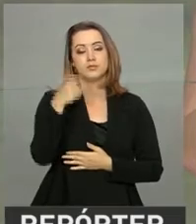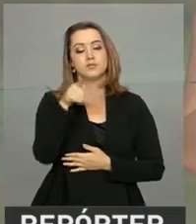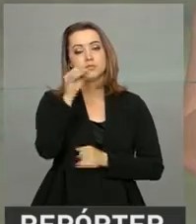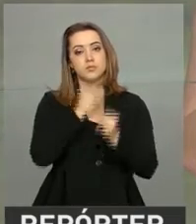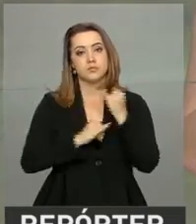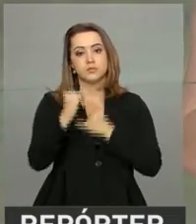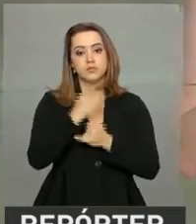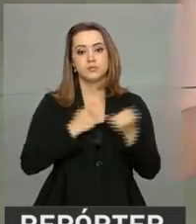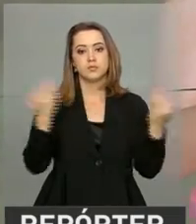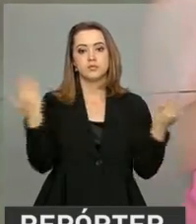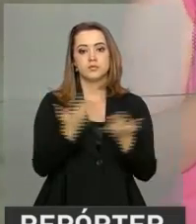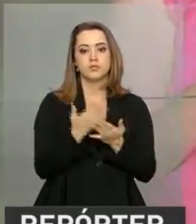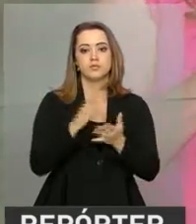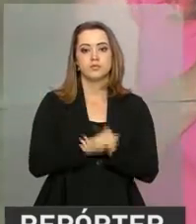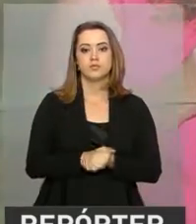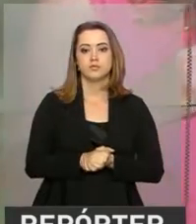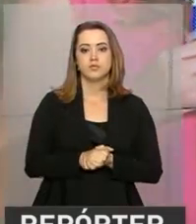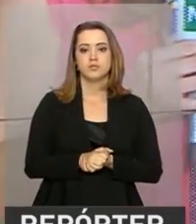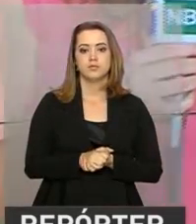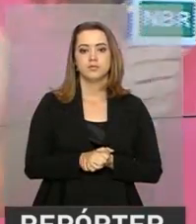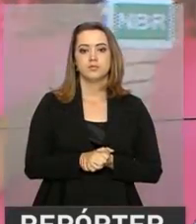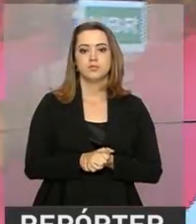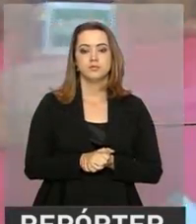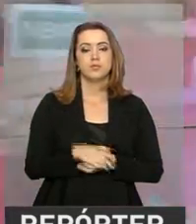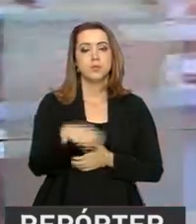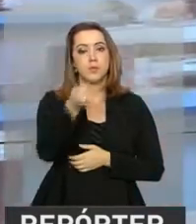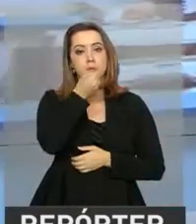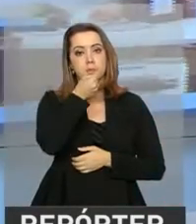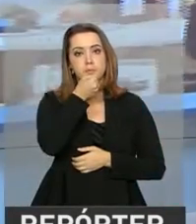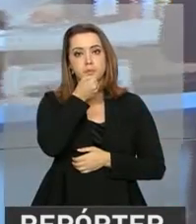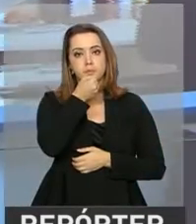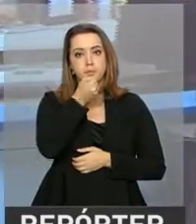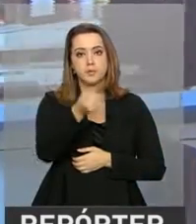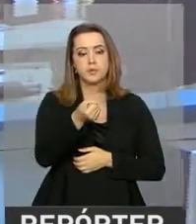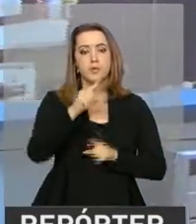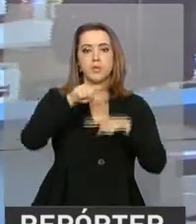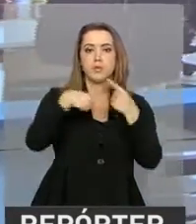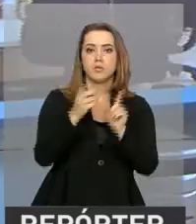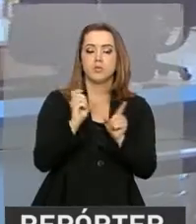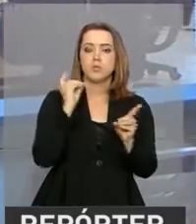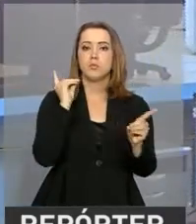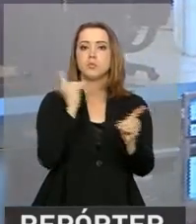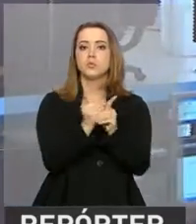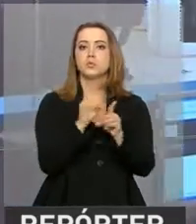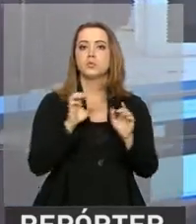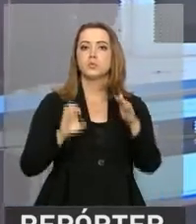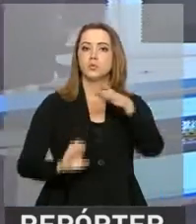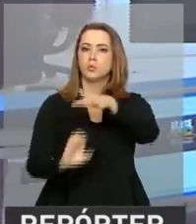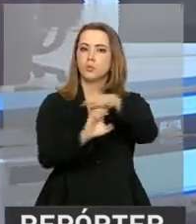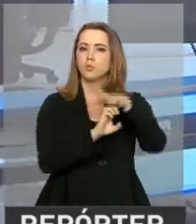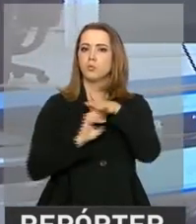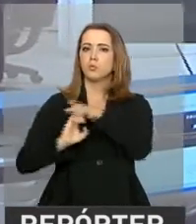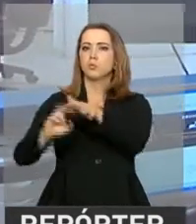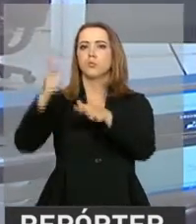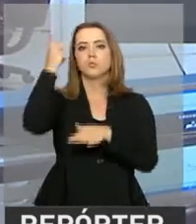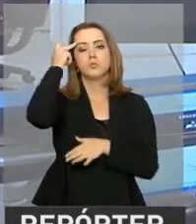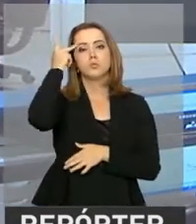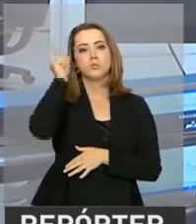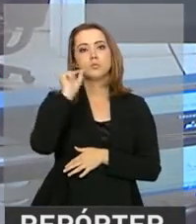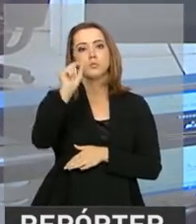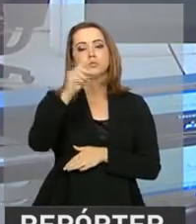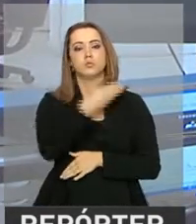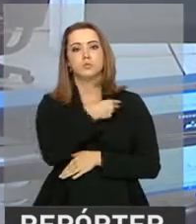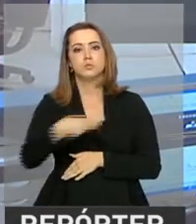suas informações ao vivo. E em entrevista coletiva, após encontro com empresários em São Paulo, o ministro da Casa Civil,